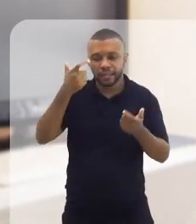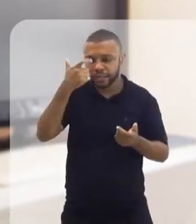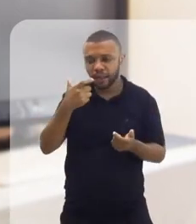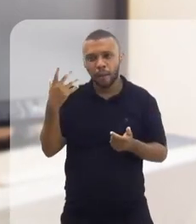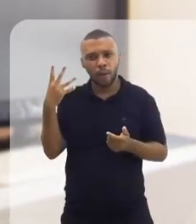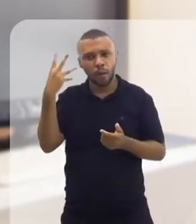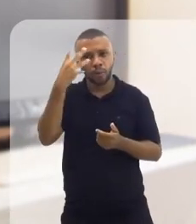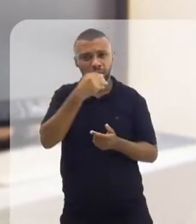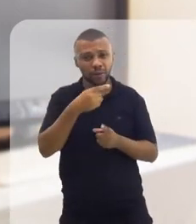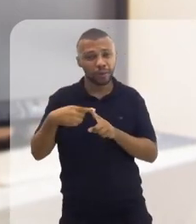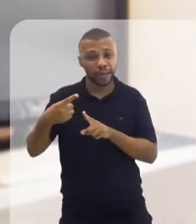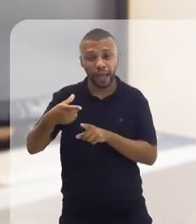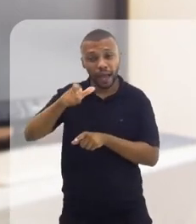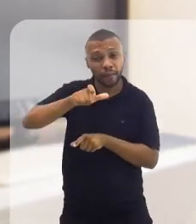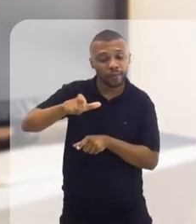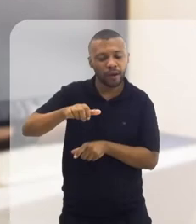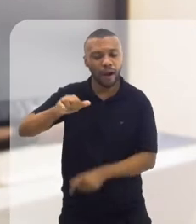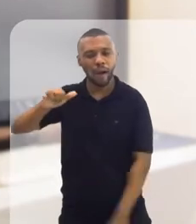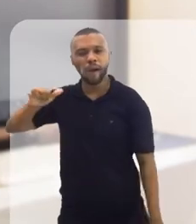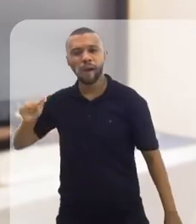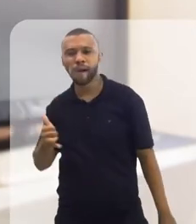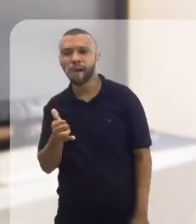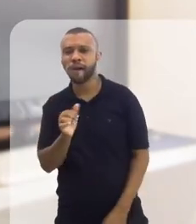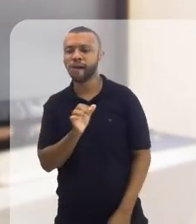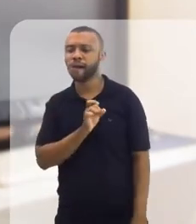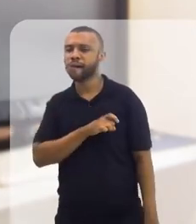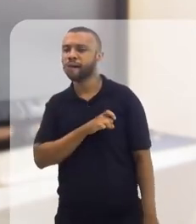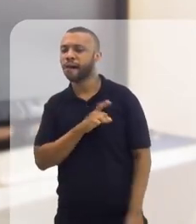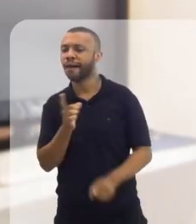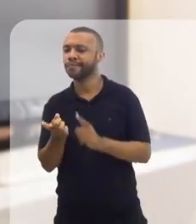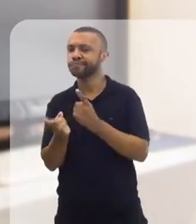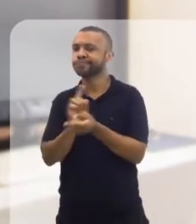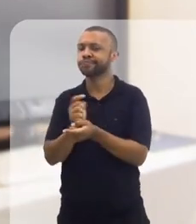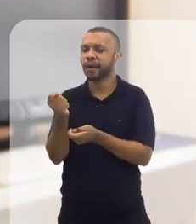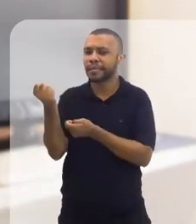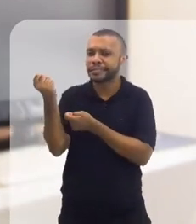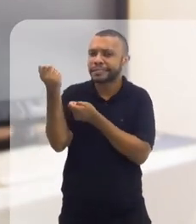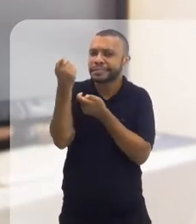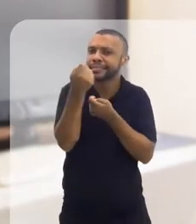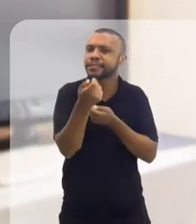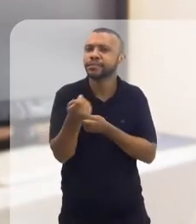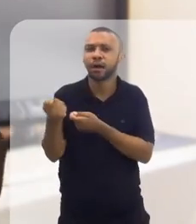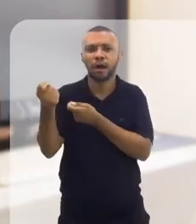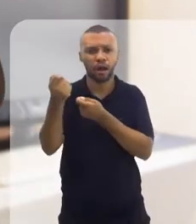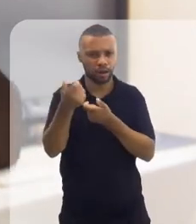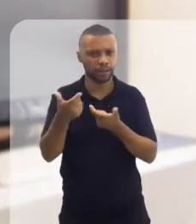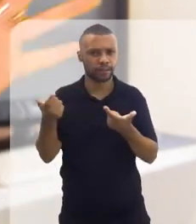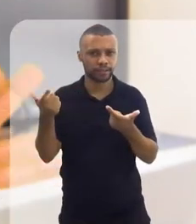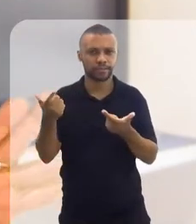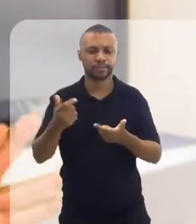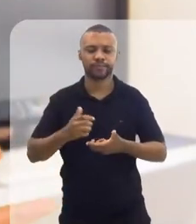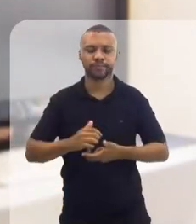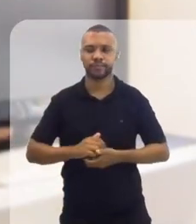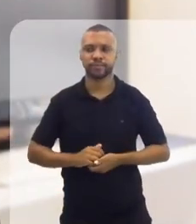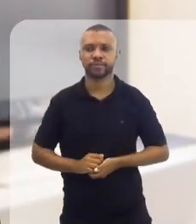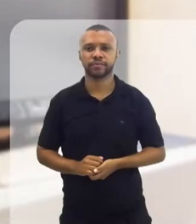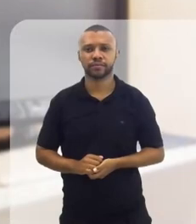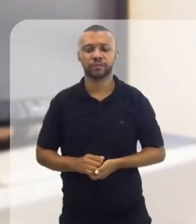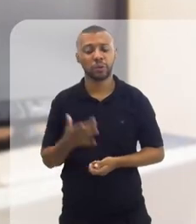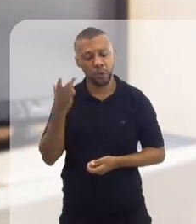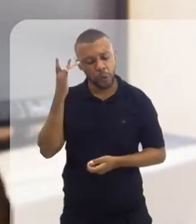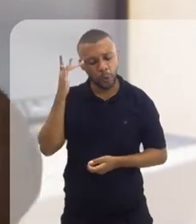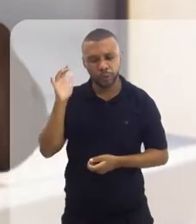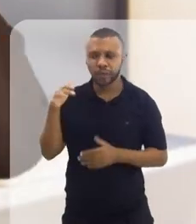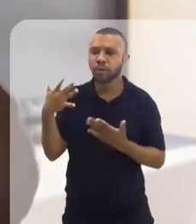vergonha de ser bonita porque as pessoas usam isso de uma forma errada. Isso é uma inversão de valores,